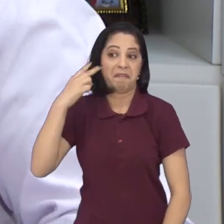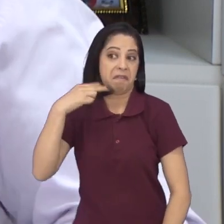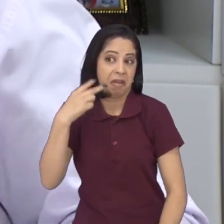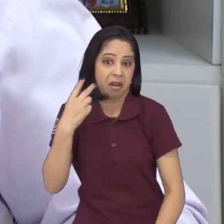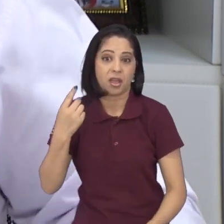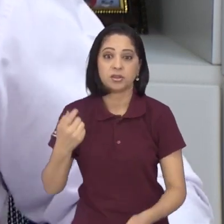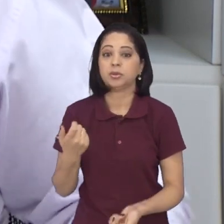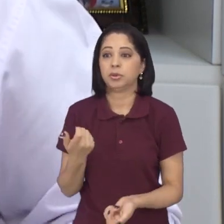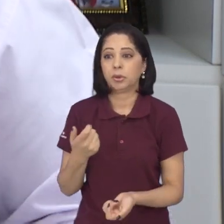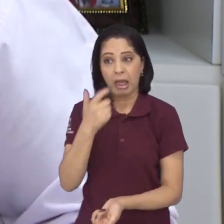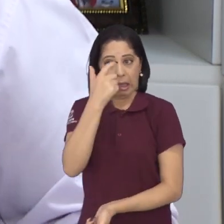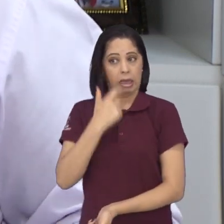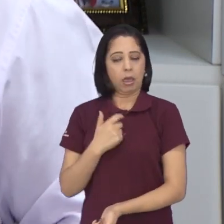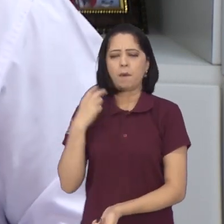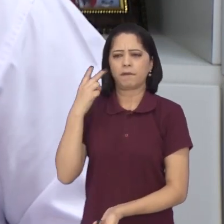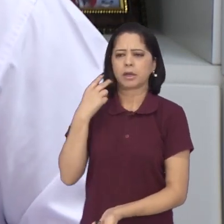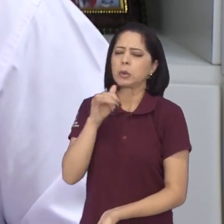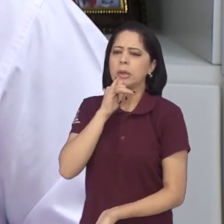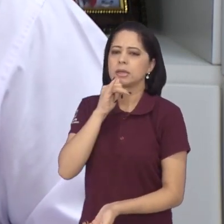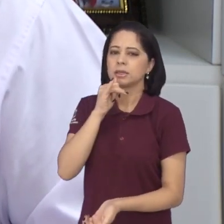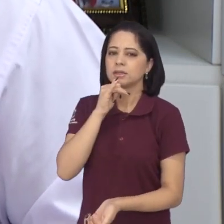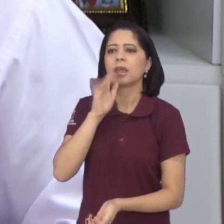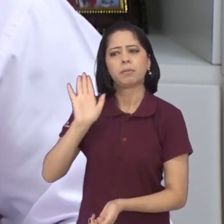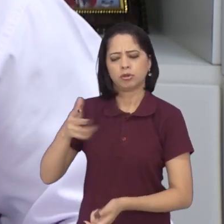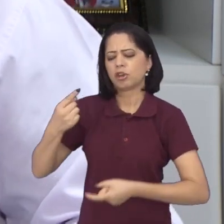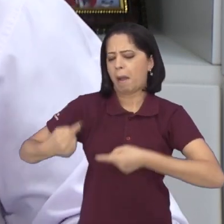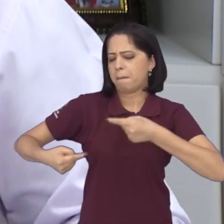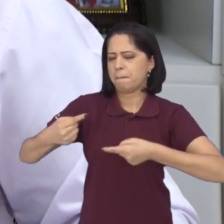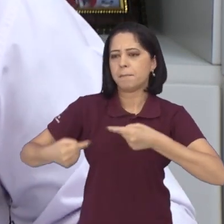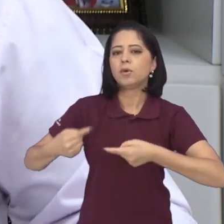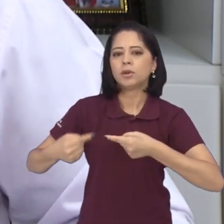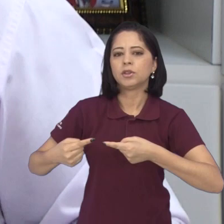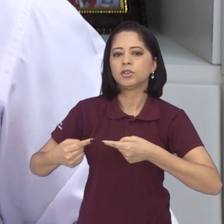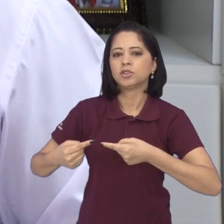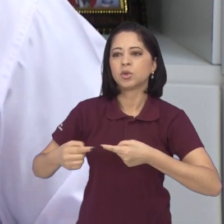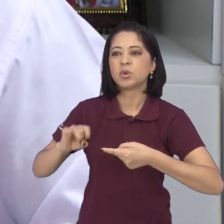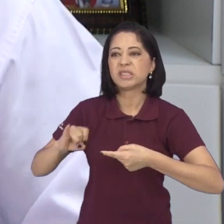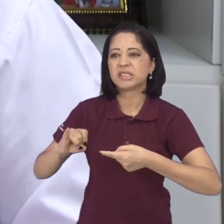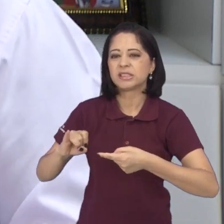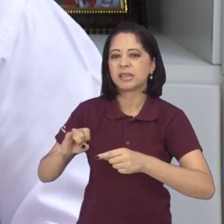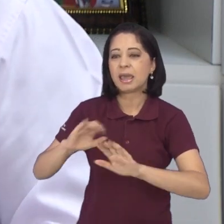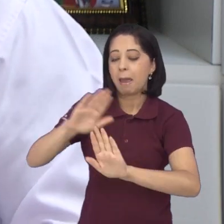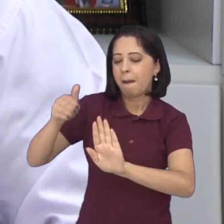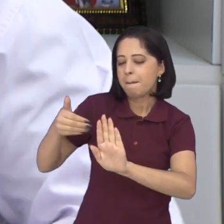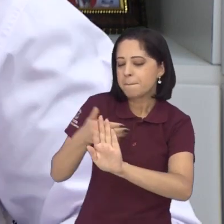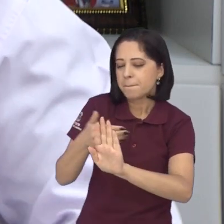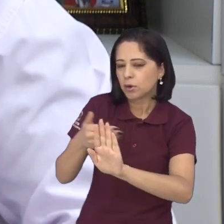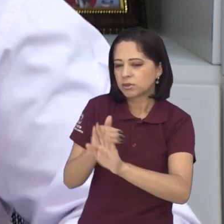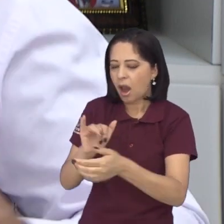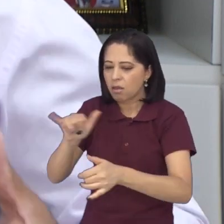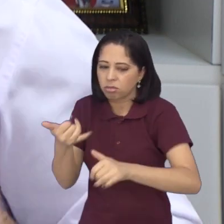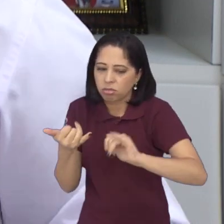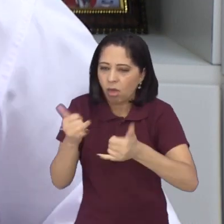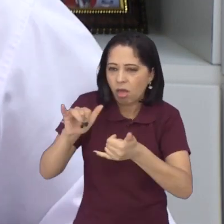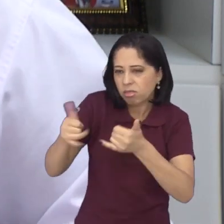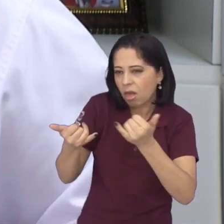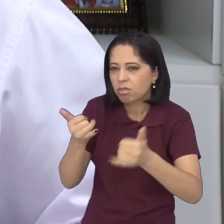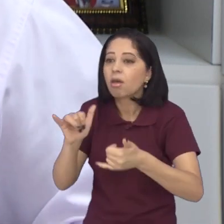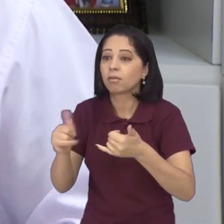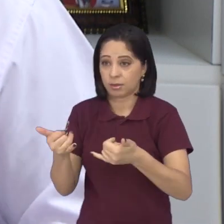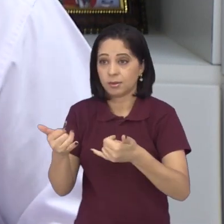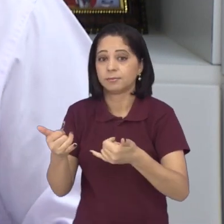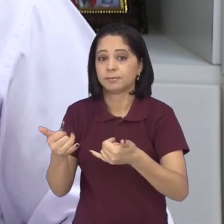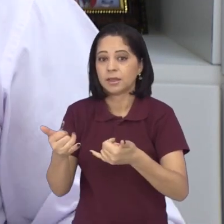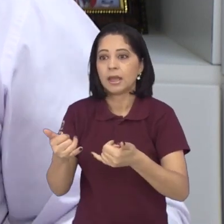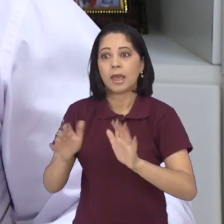mesmo vereador, no meu caso especificamente, né, político já com mandato, ele extrapole essas